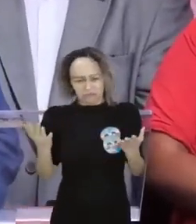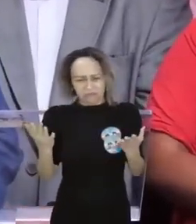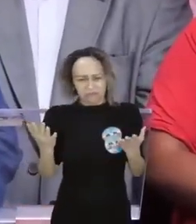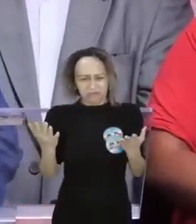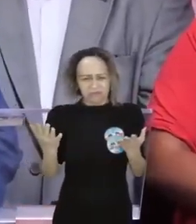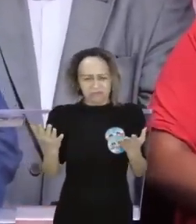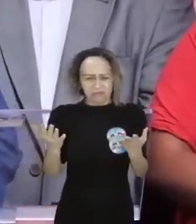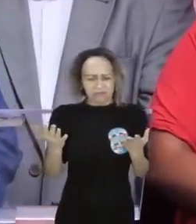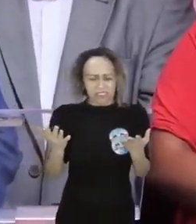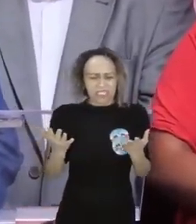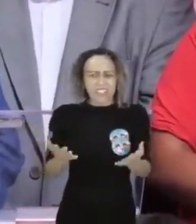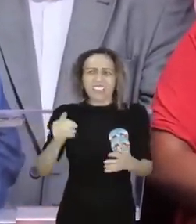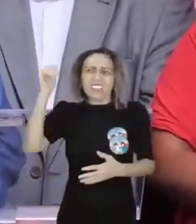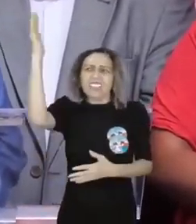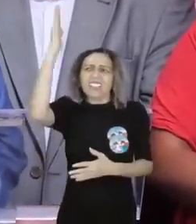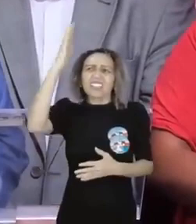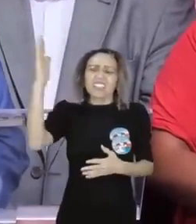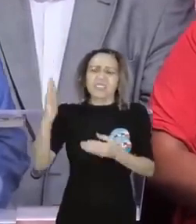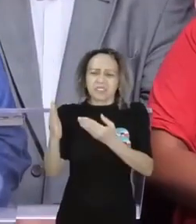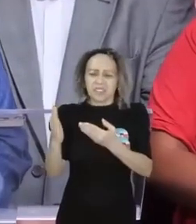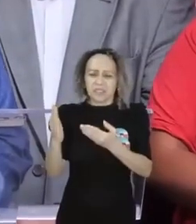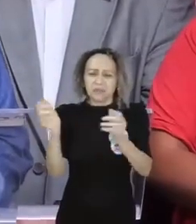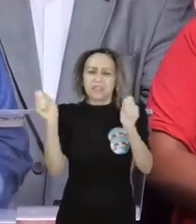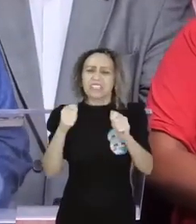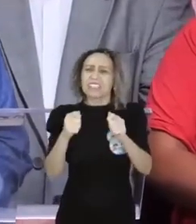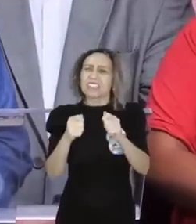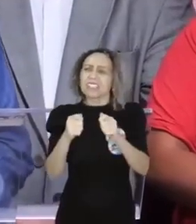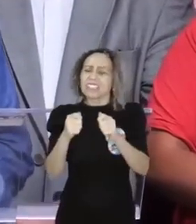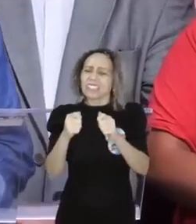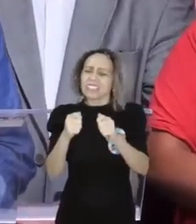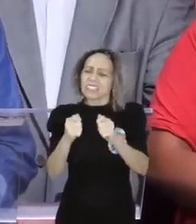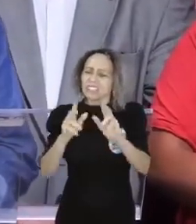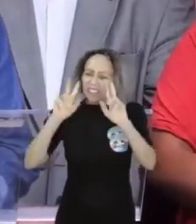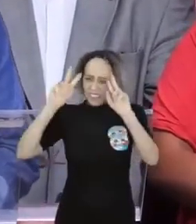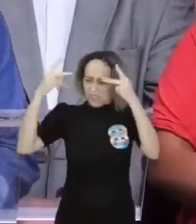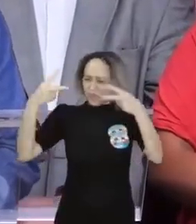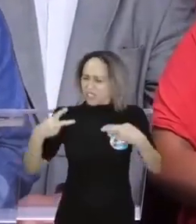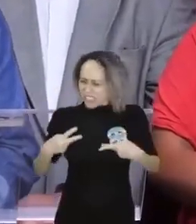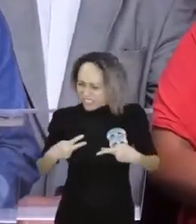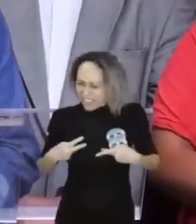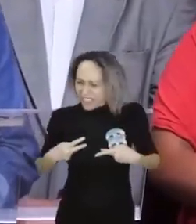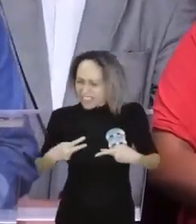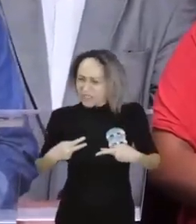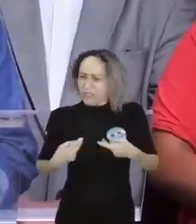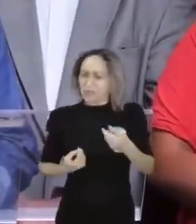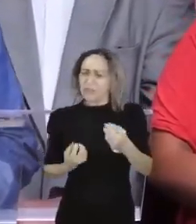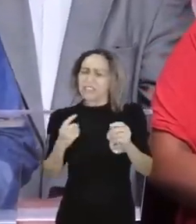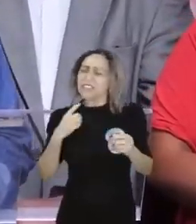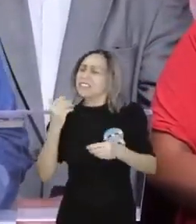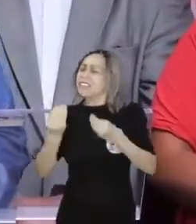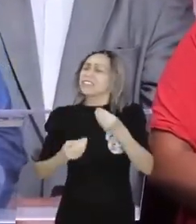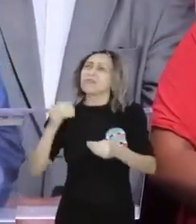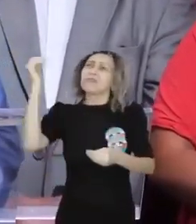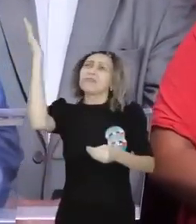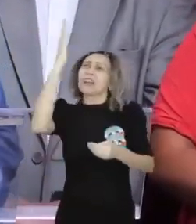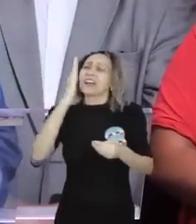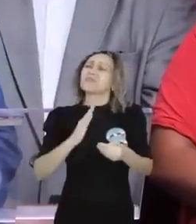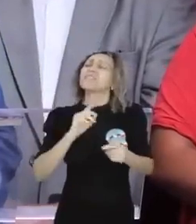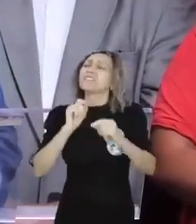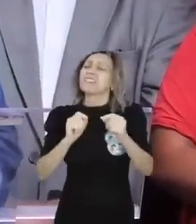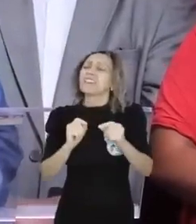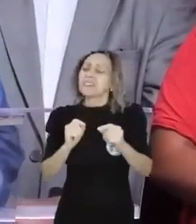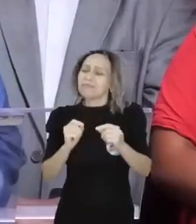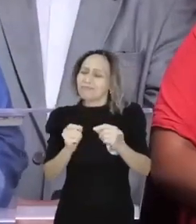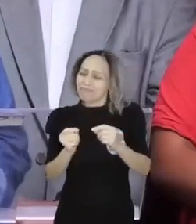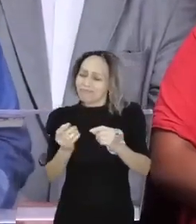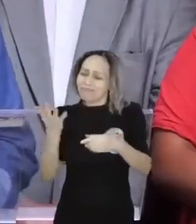Esse país precisa se reconhecer, precisa se reencontrar consigo mesmo. Para além de combater a